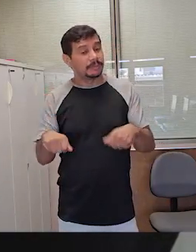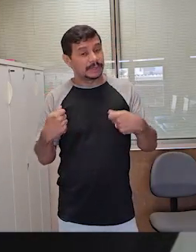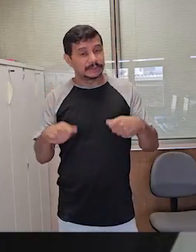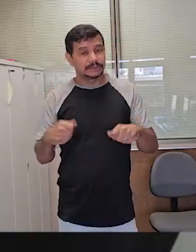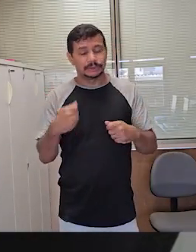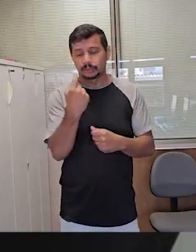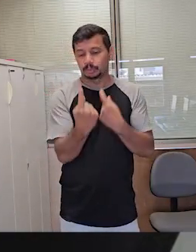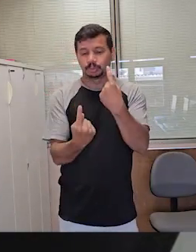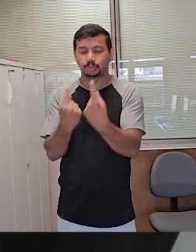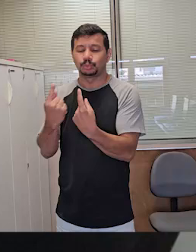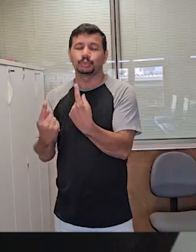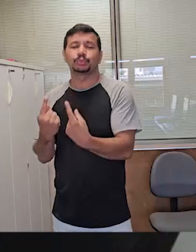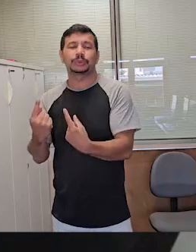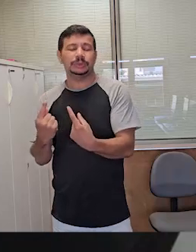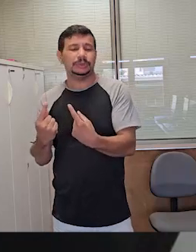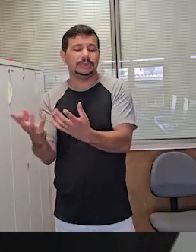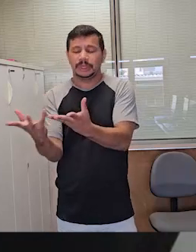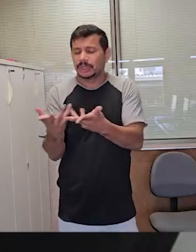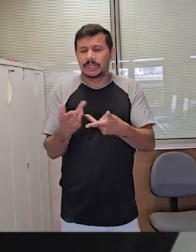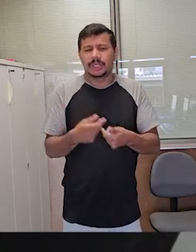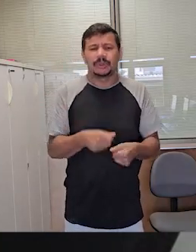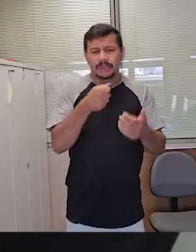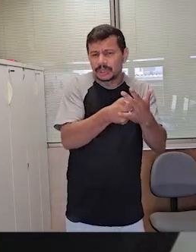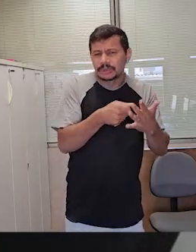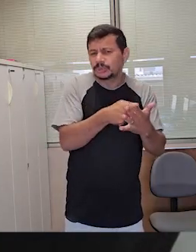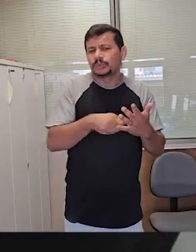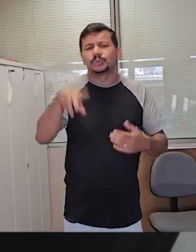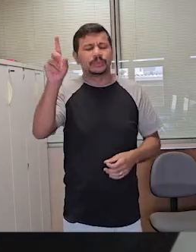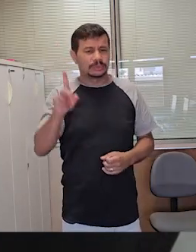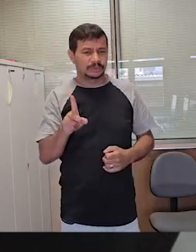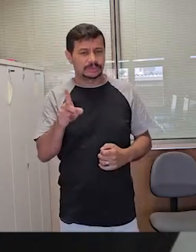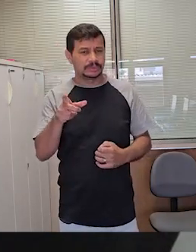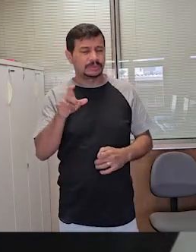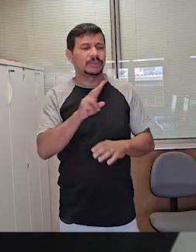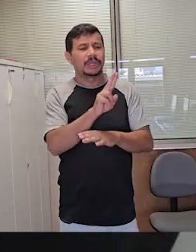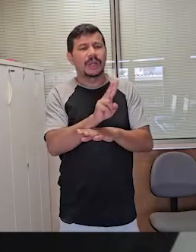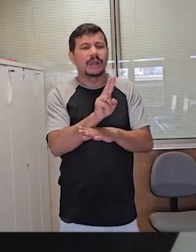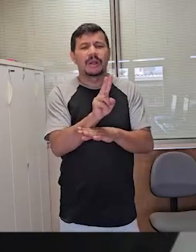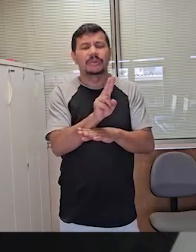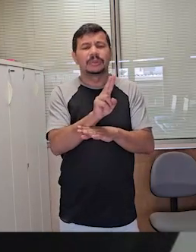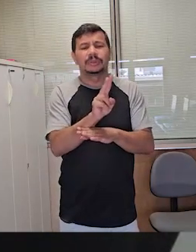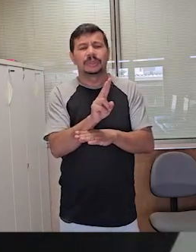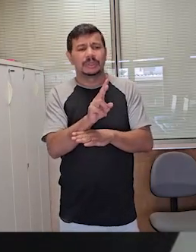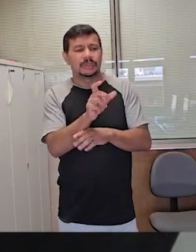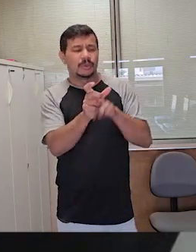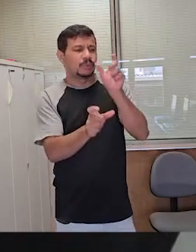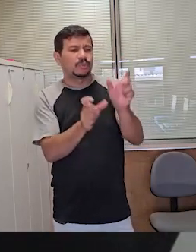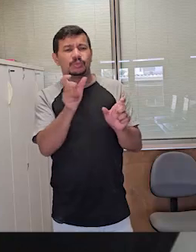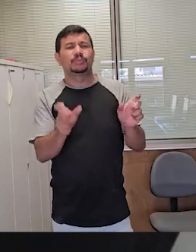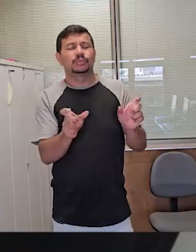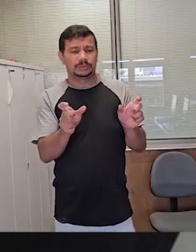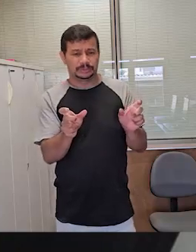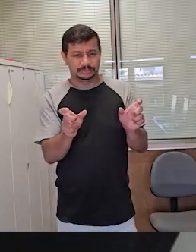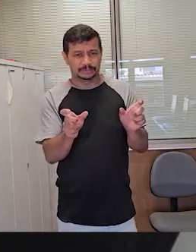a cada um de nós poder fazer pelo menos o acolhimento daquelas pessoas para que elas sejam cuidadas, porque eu enxergo aquelas pessoas da rua como seres humanos,